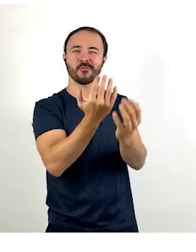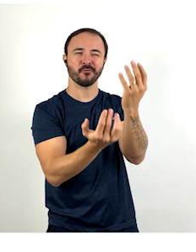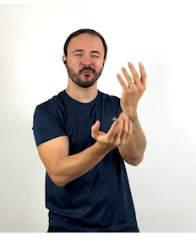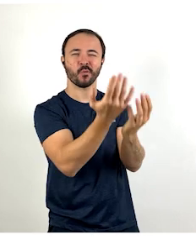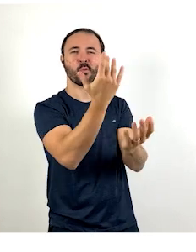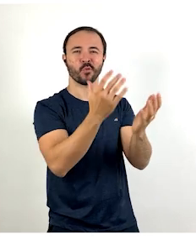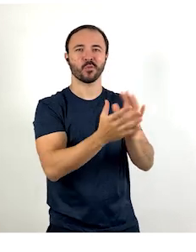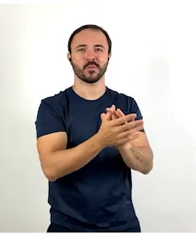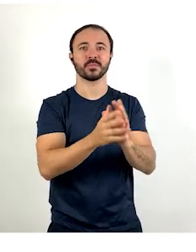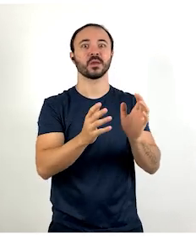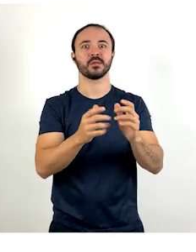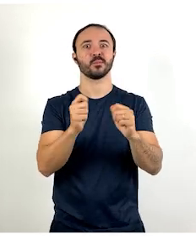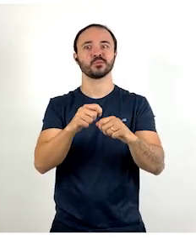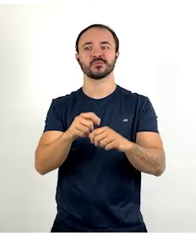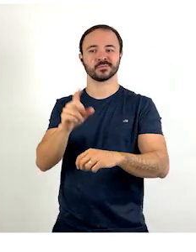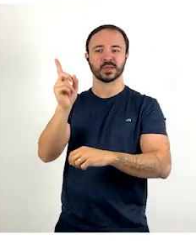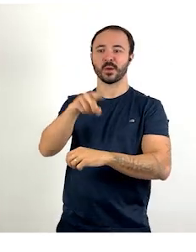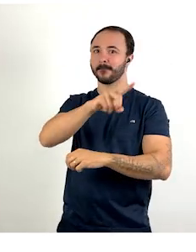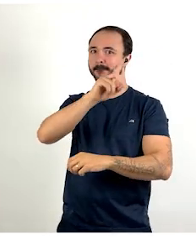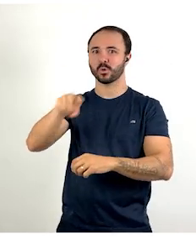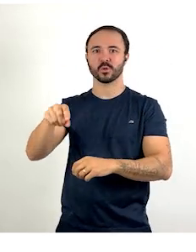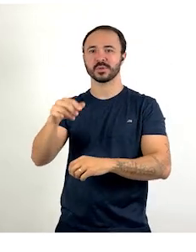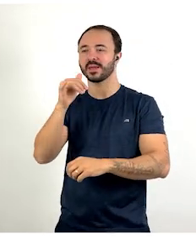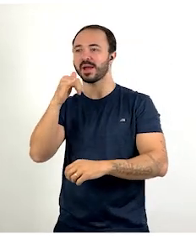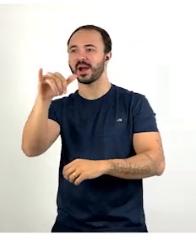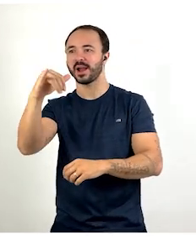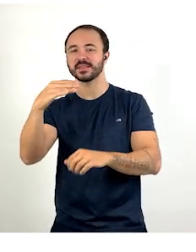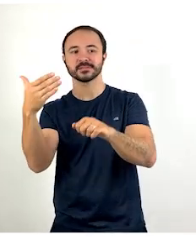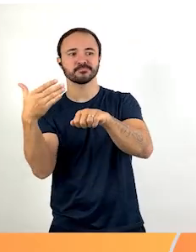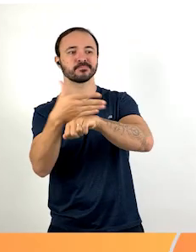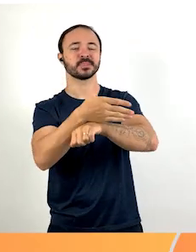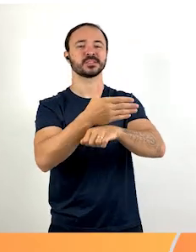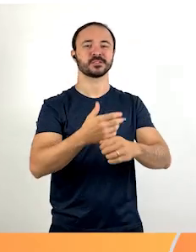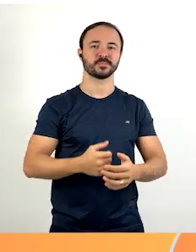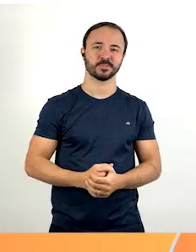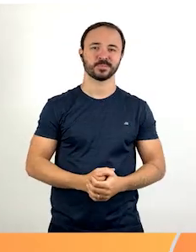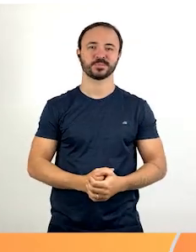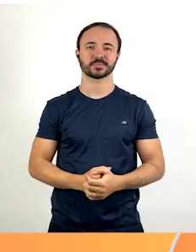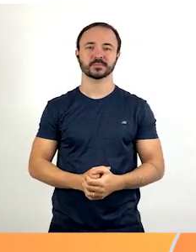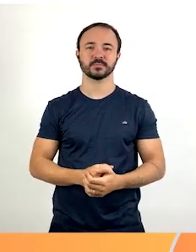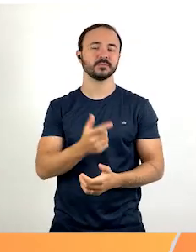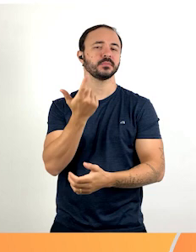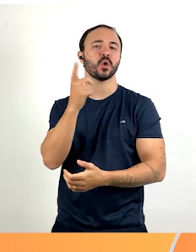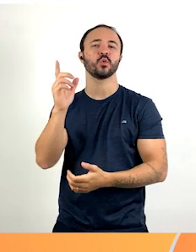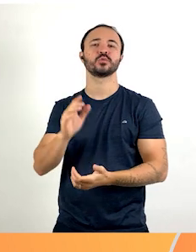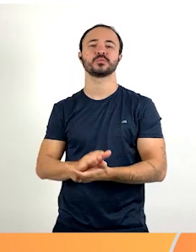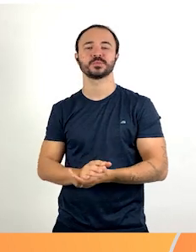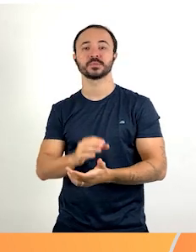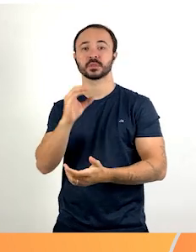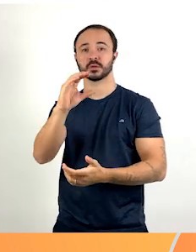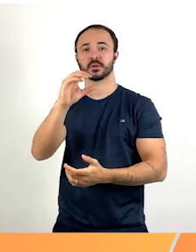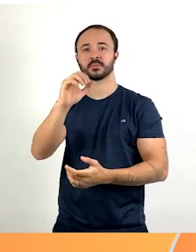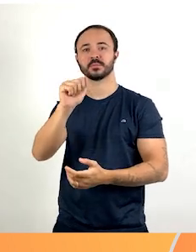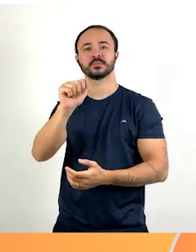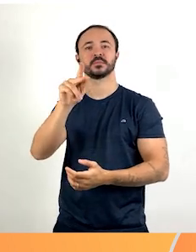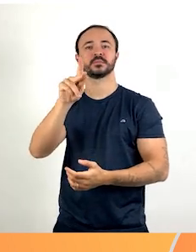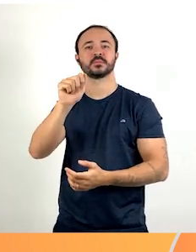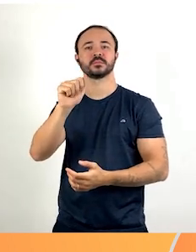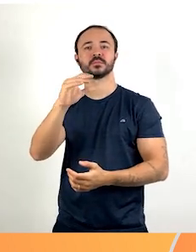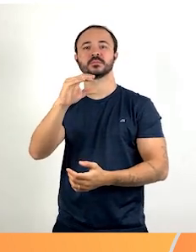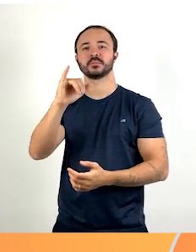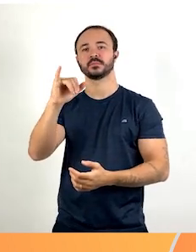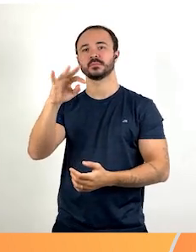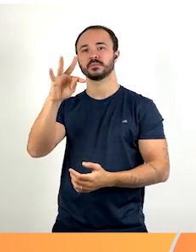foi acionado para interromper a corrente elétrica, porque ali tem um risco maior. Capacitores, eles são responsáveis por armazenar